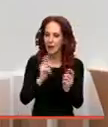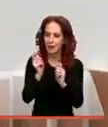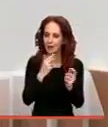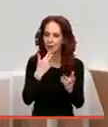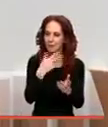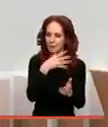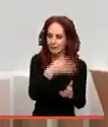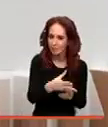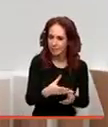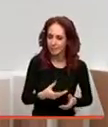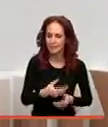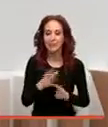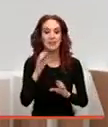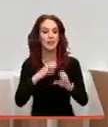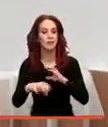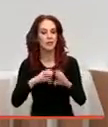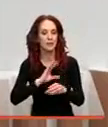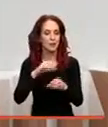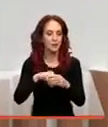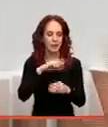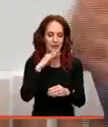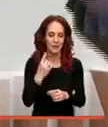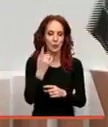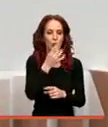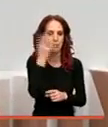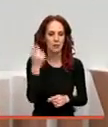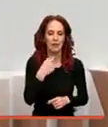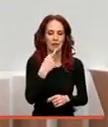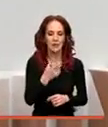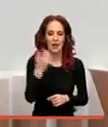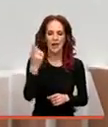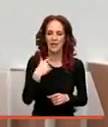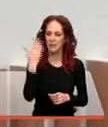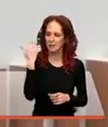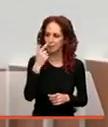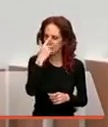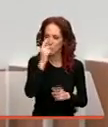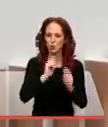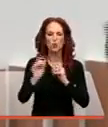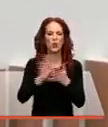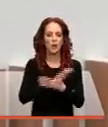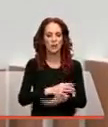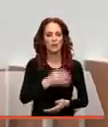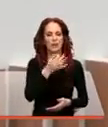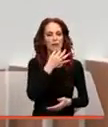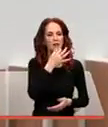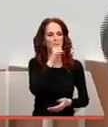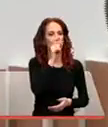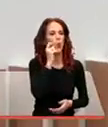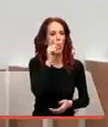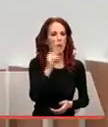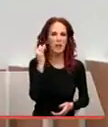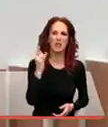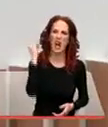também o comercial tem compaixão eu vejo isso era uma peça no telejornal sou um homem muito alto e